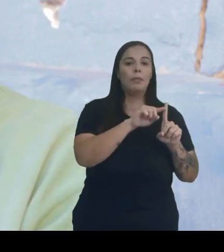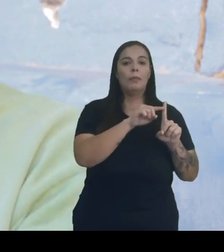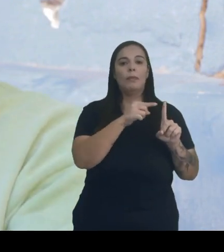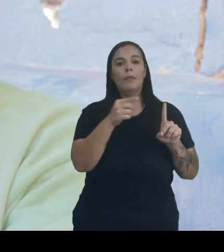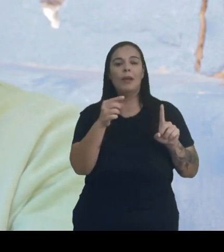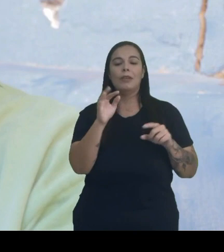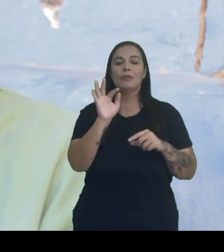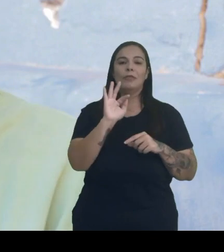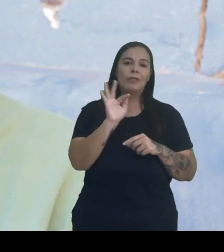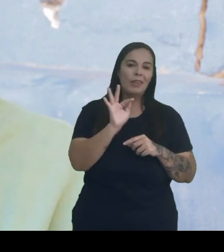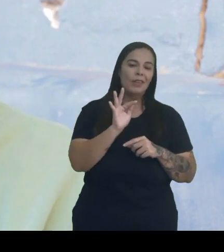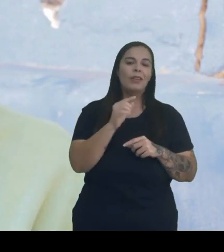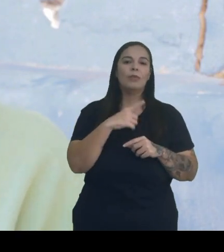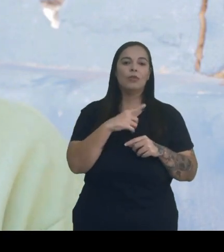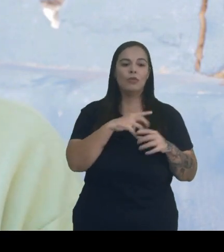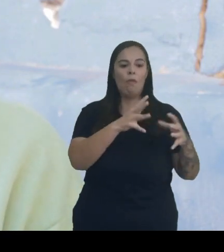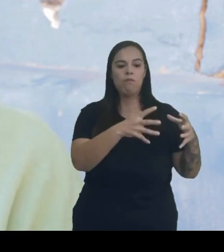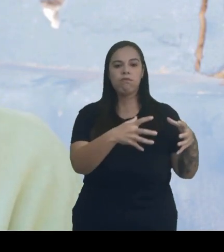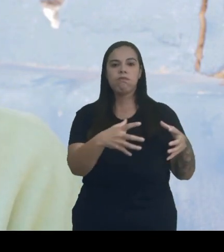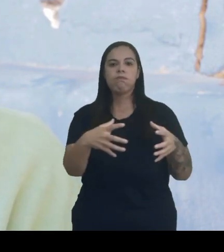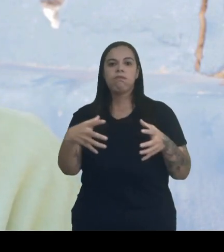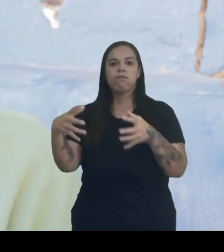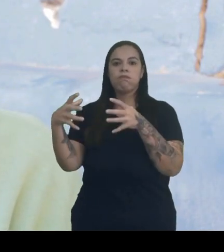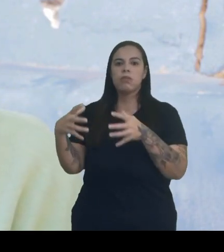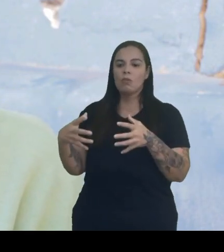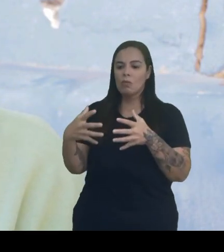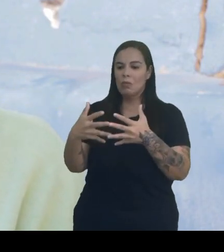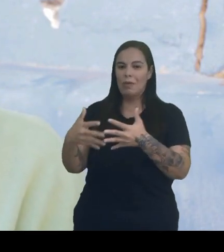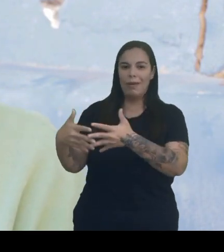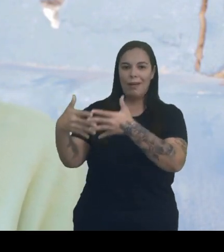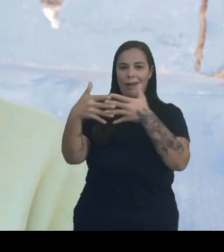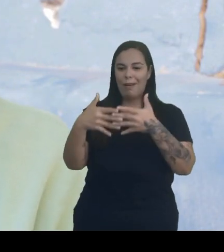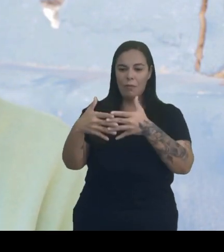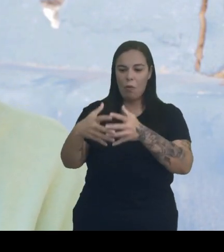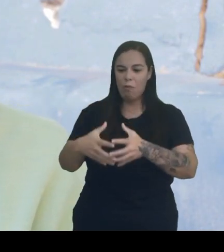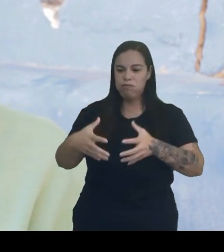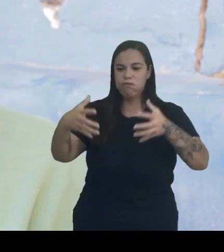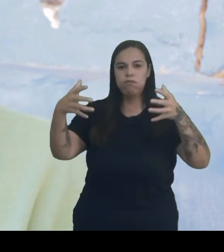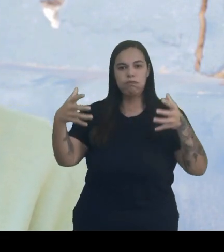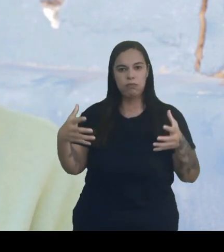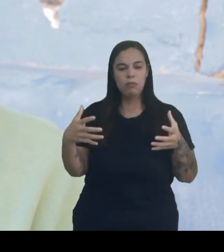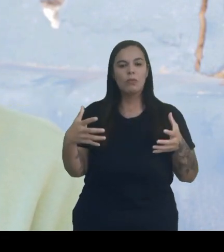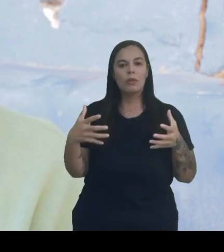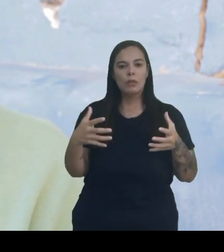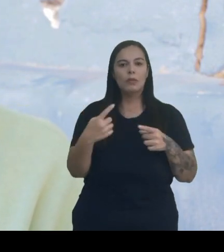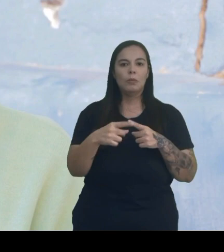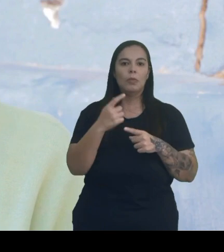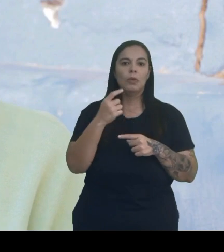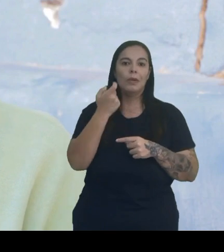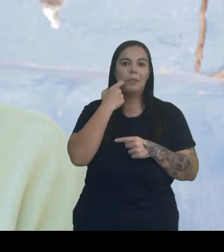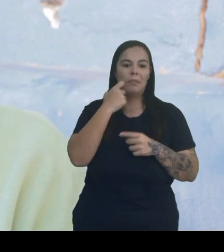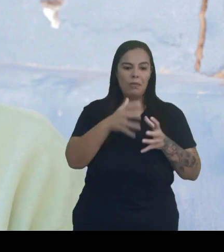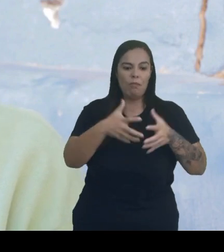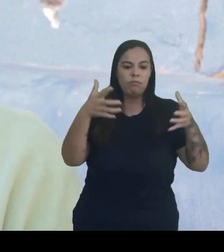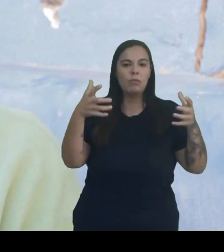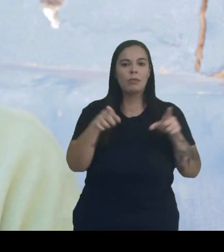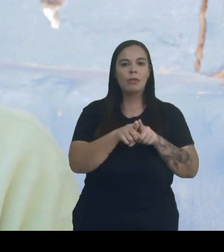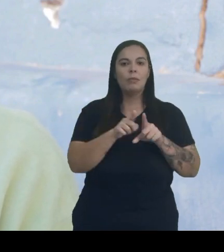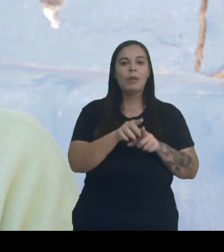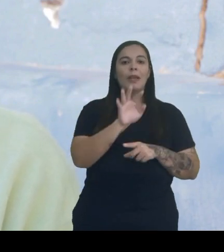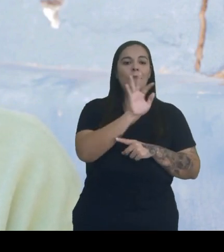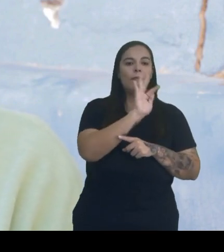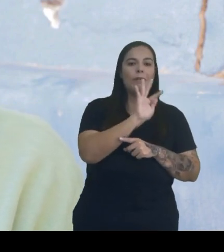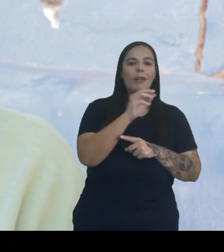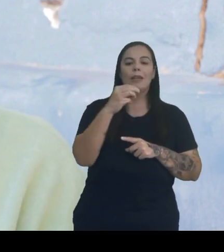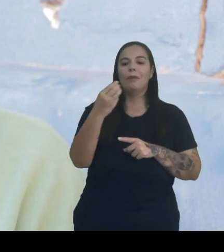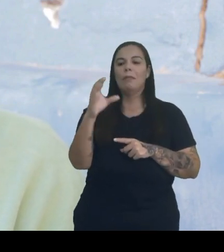vinha aqueles cardume e se enchia caminhão, não era todo dia. Aí depois, fevereiro e